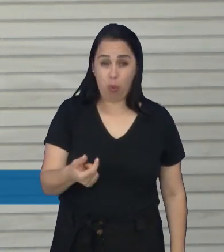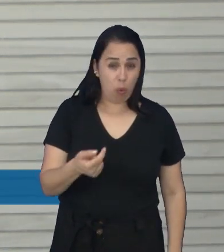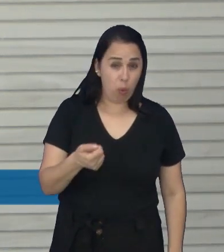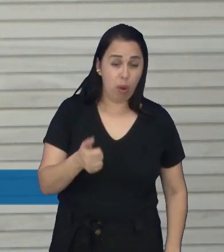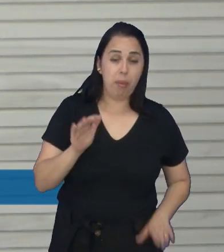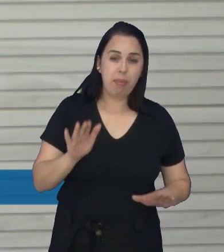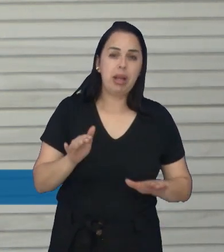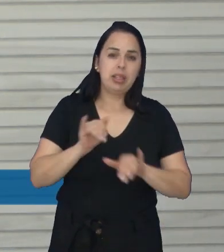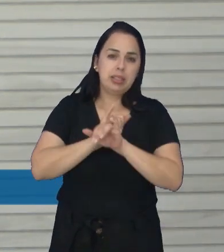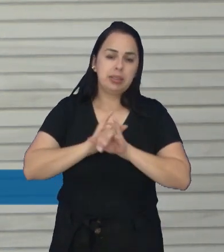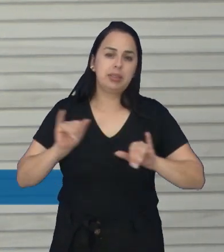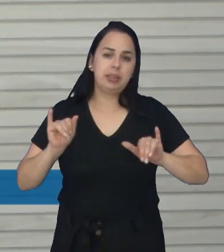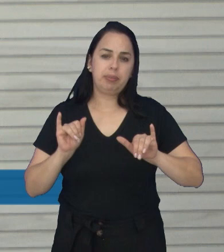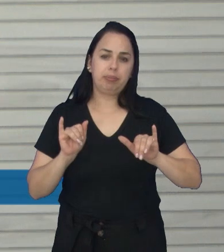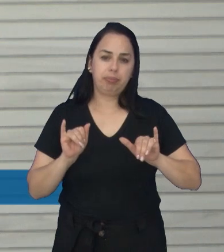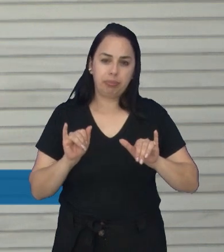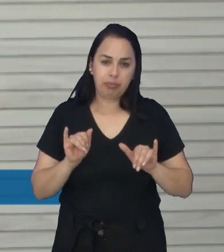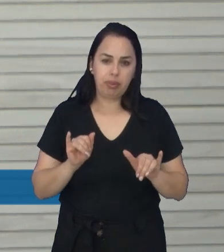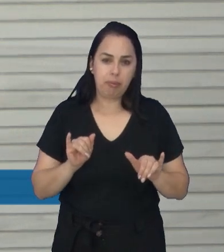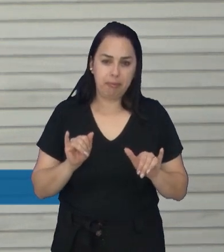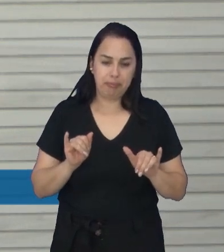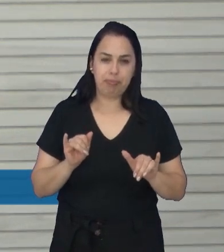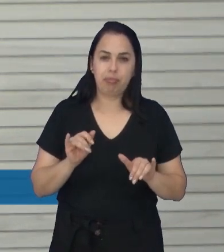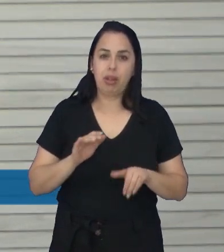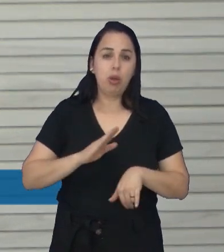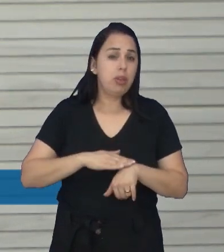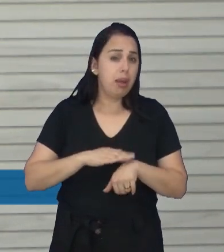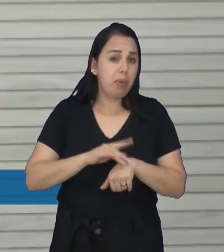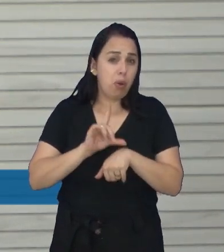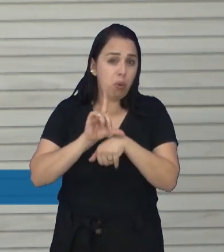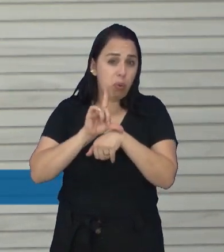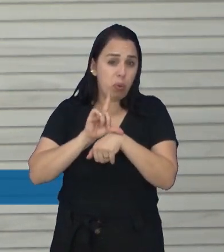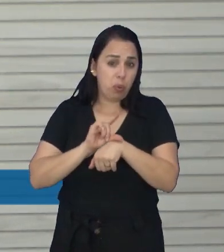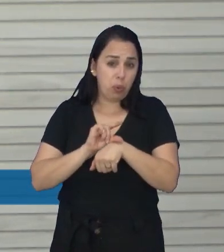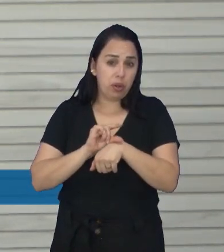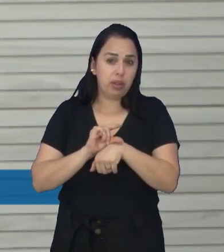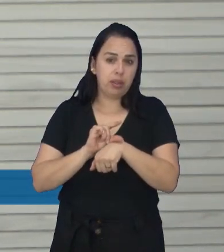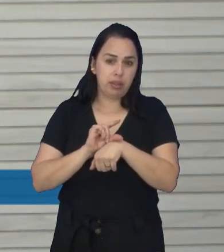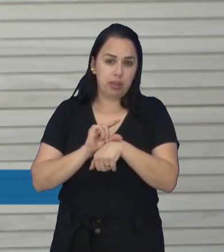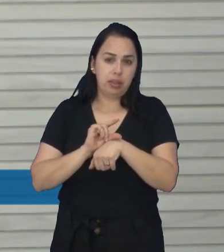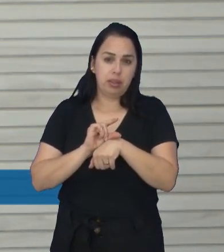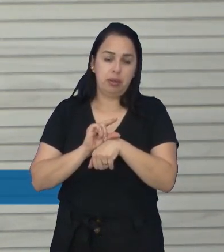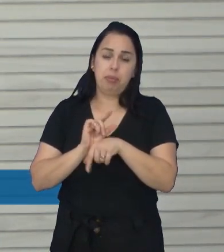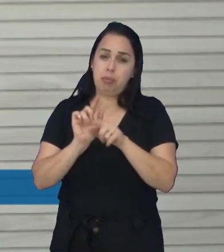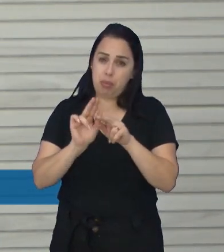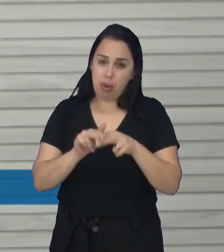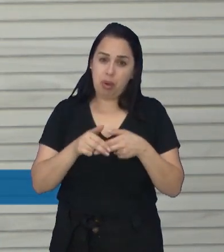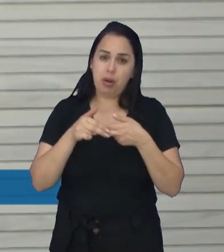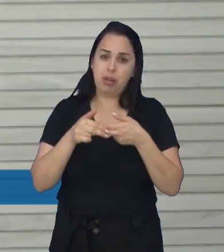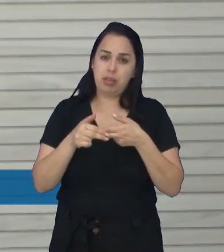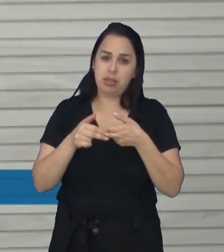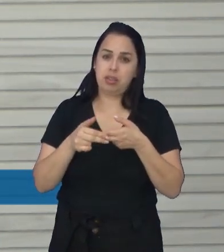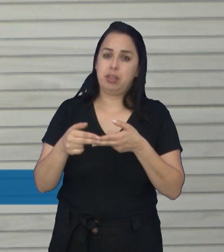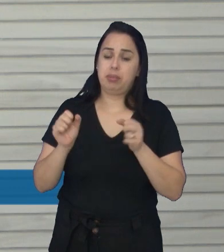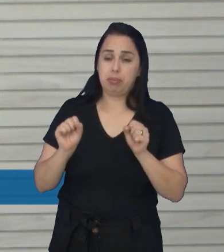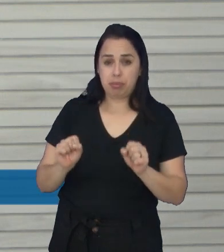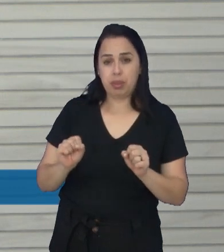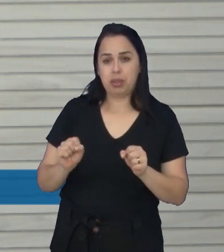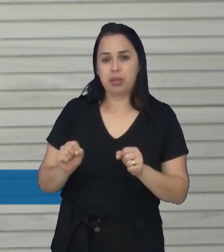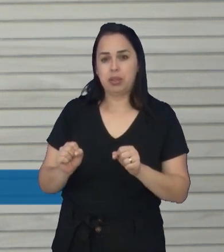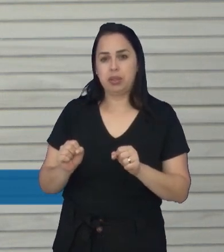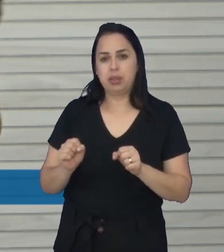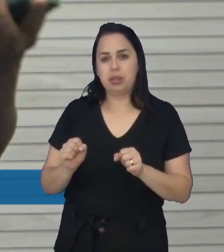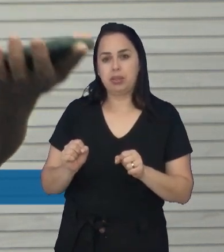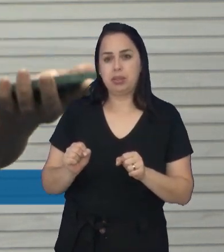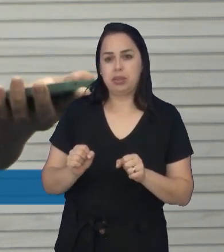registrado como se como o tempo é curto por isso que a gente Abre Abre espaço para você ter